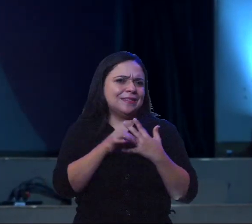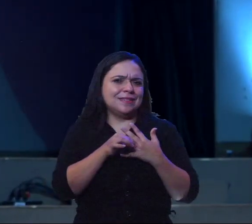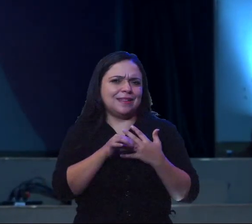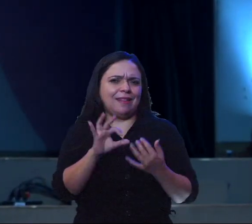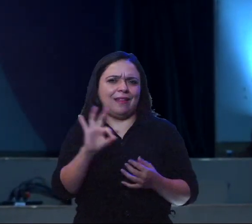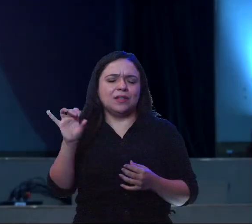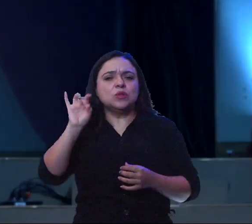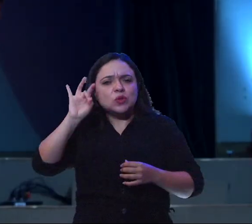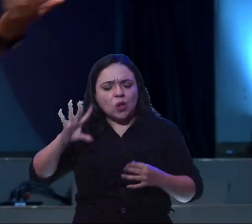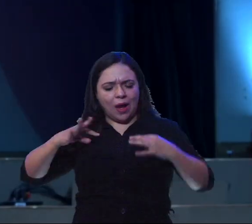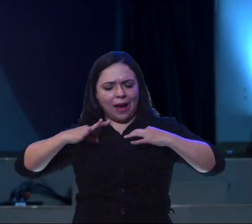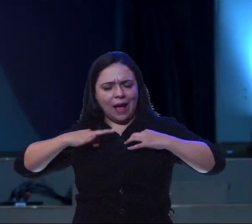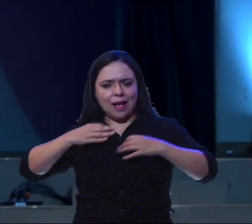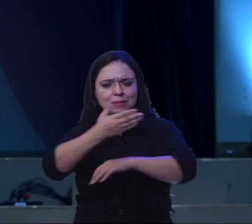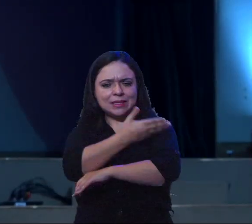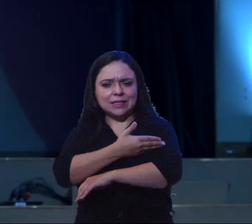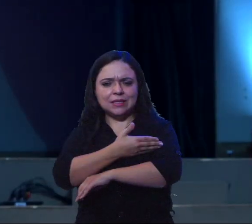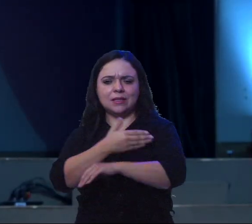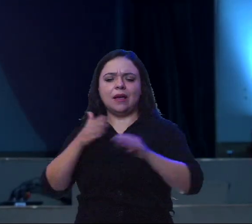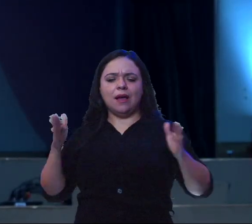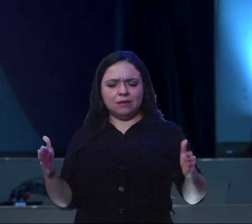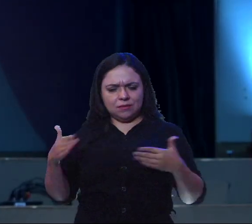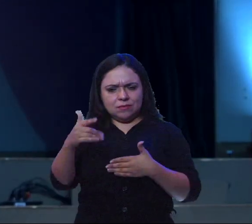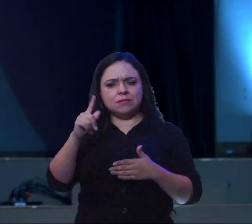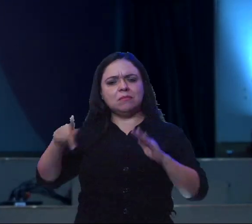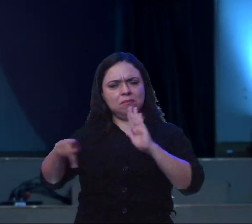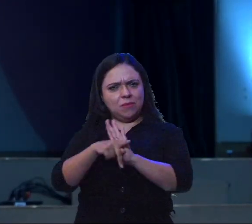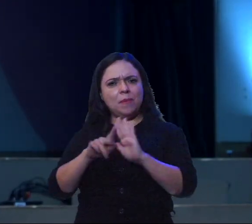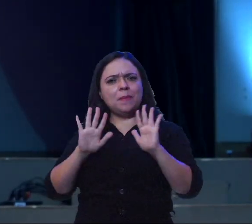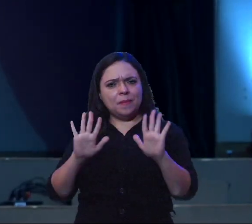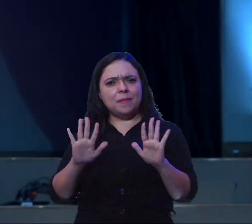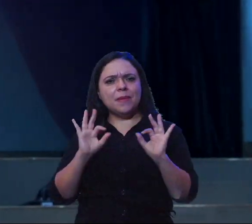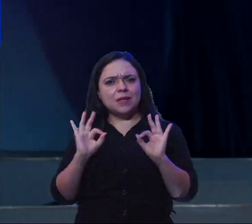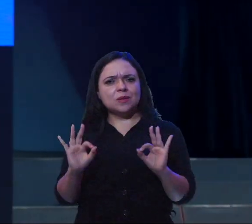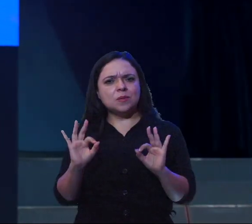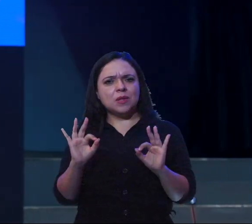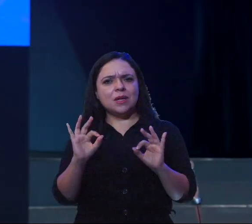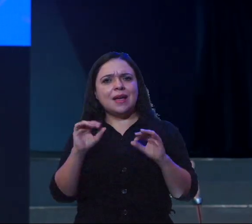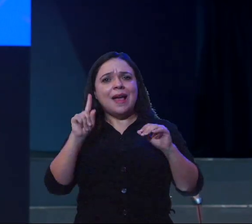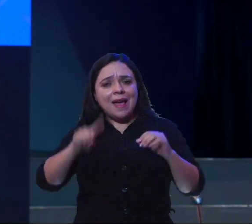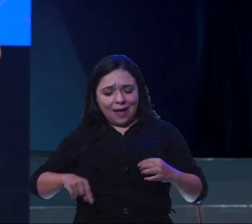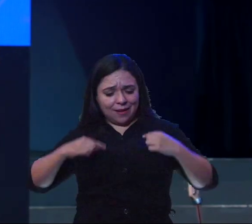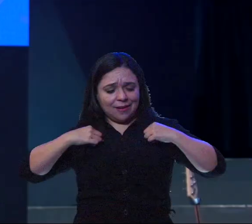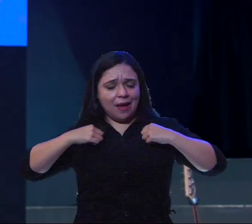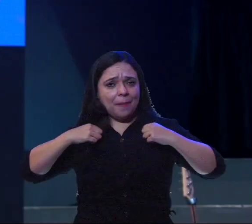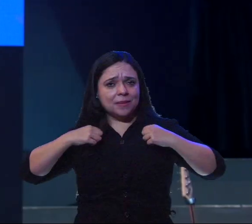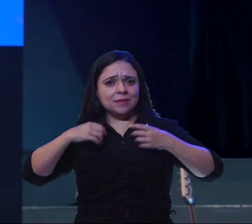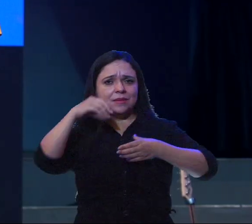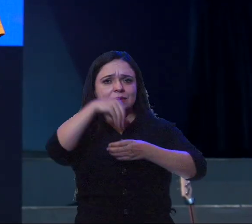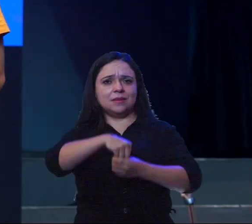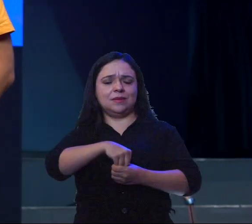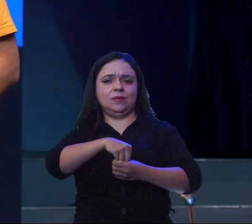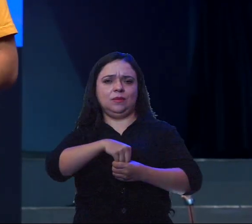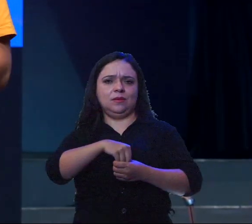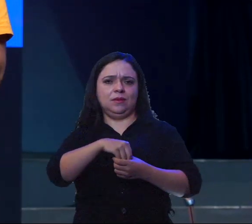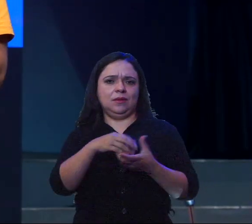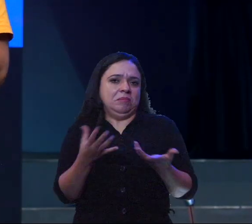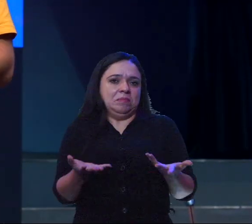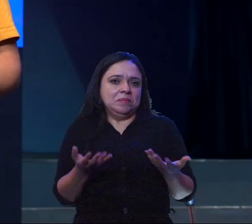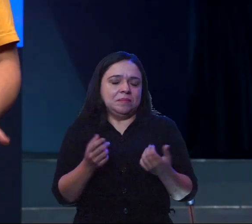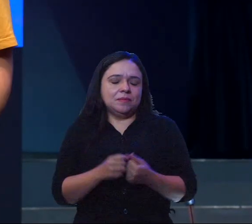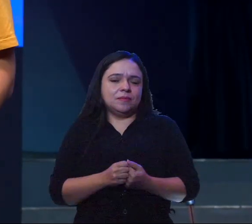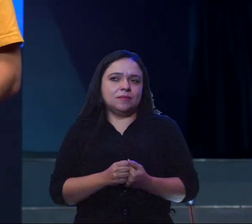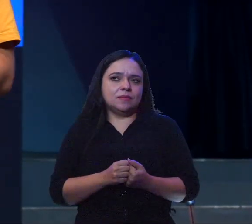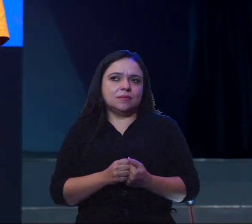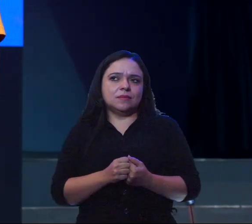anel aqui, o envelope é nosso mesmo, nós mandamos, mas nós colocamos camisetas dentro do envelope. E